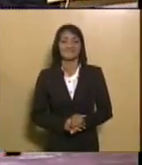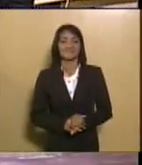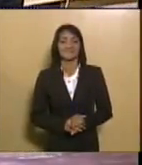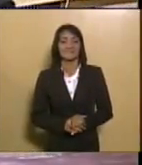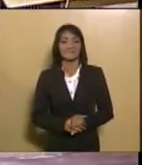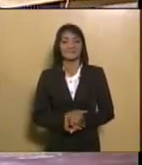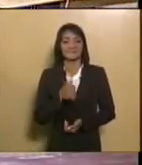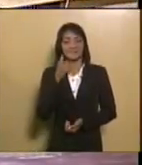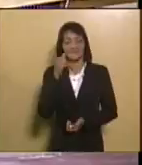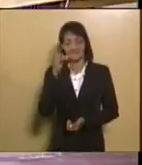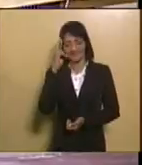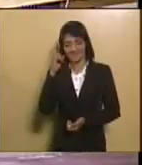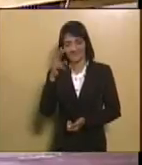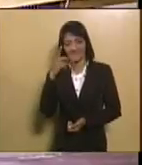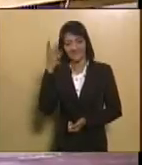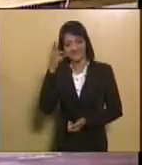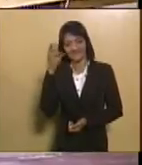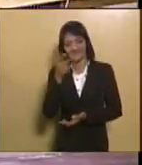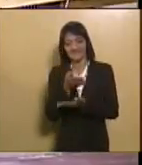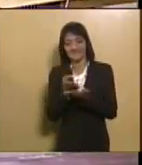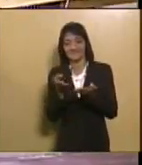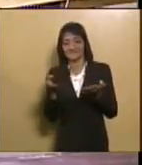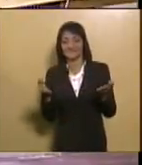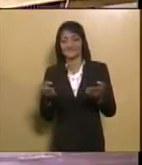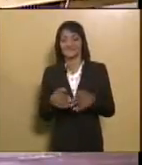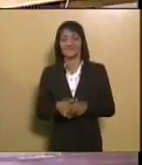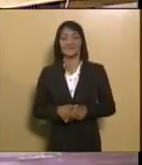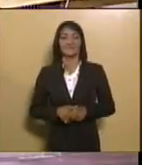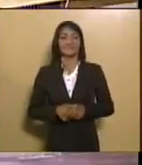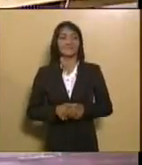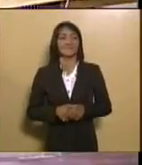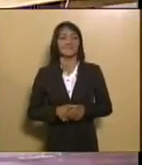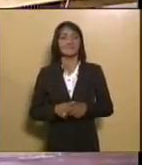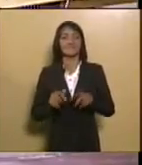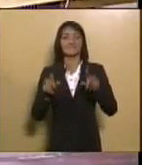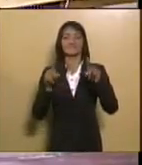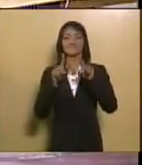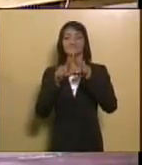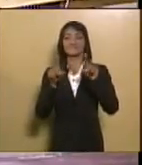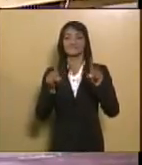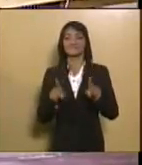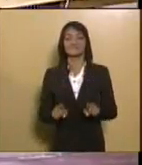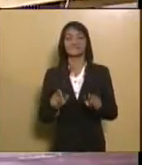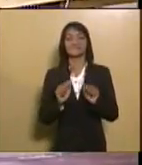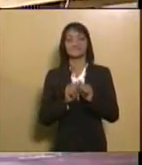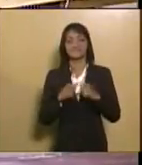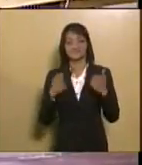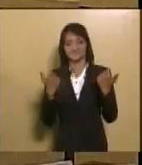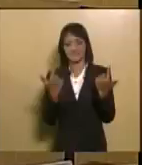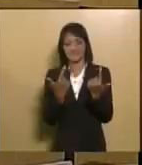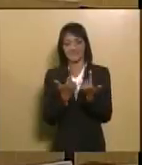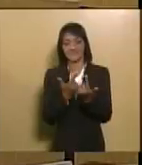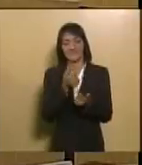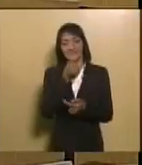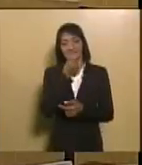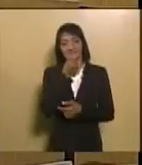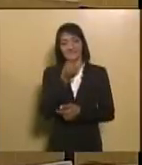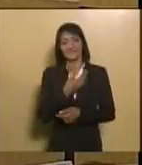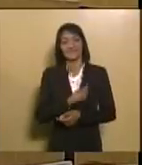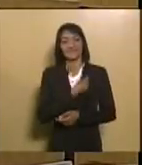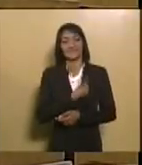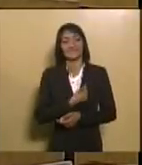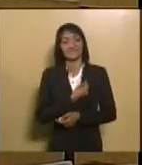senhoras deputadas, senhores deputados, servidores da Assembleia Legislativa, imprensa aqui